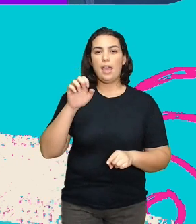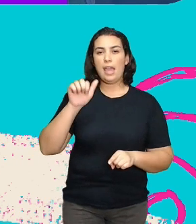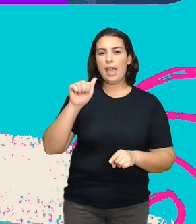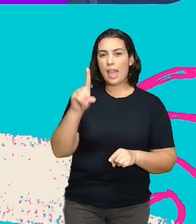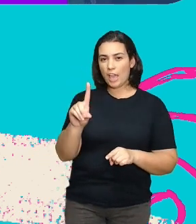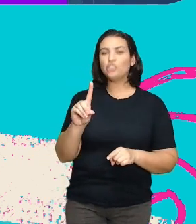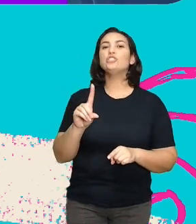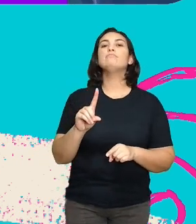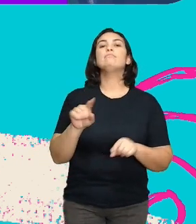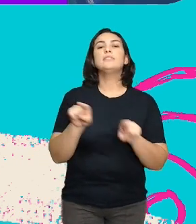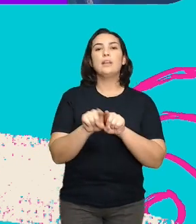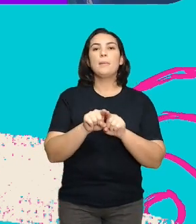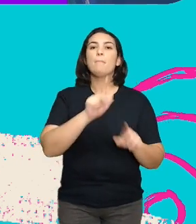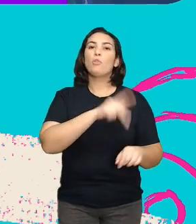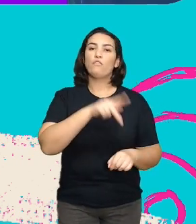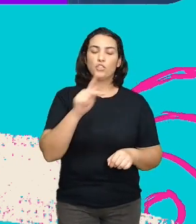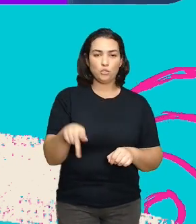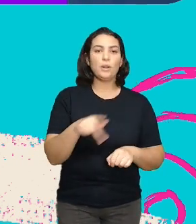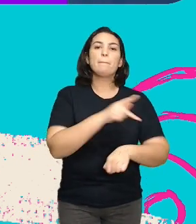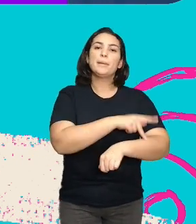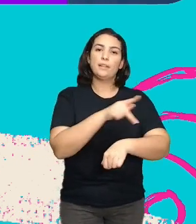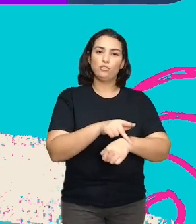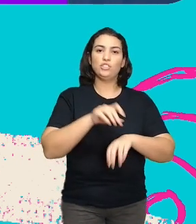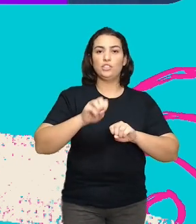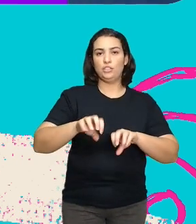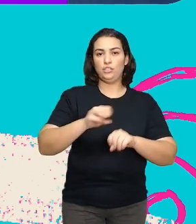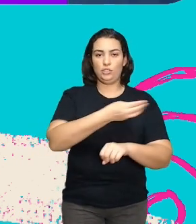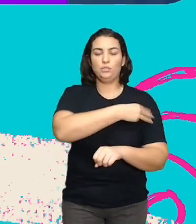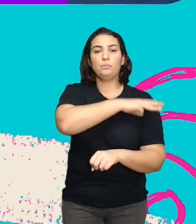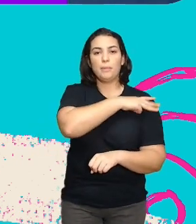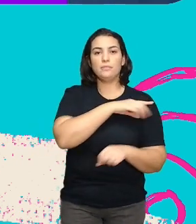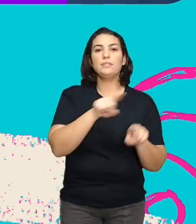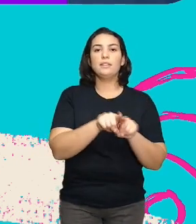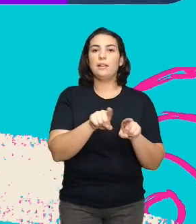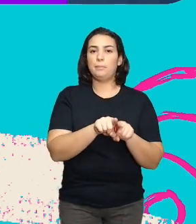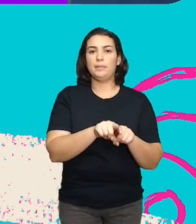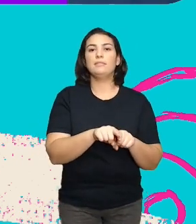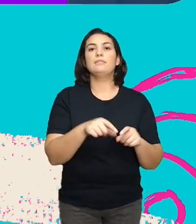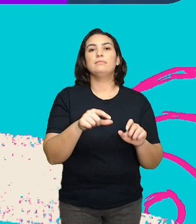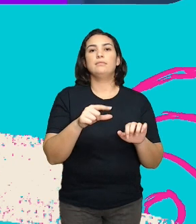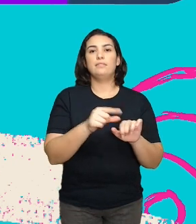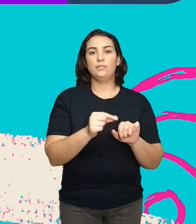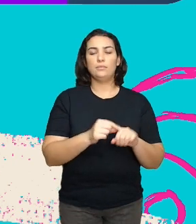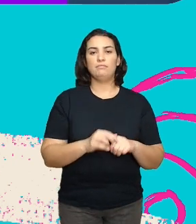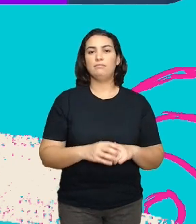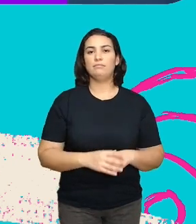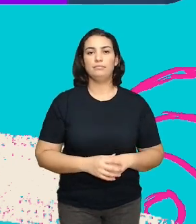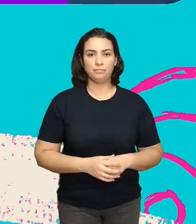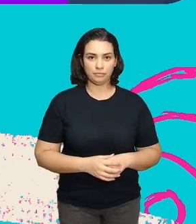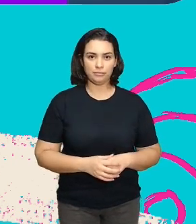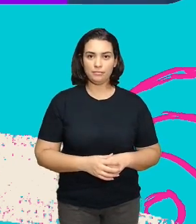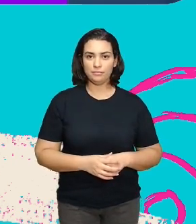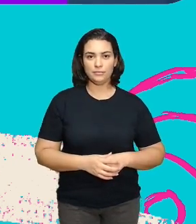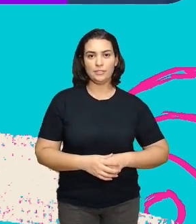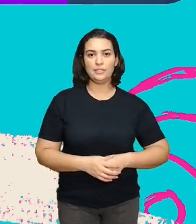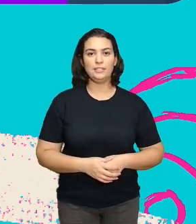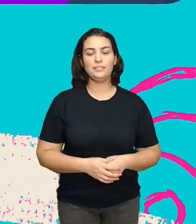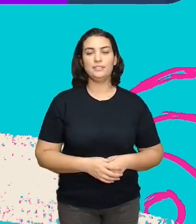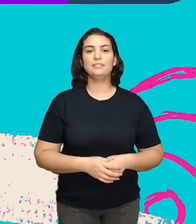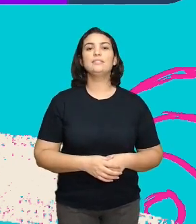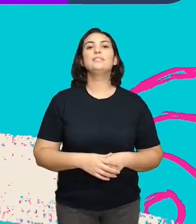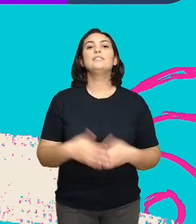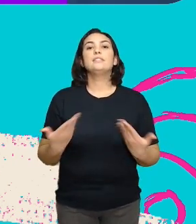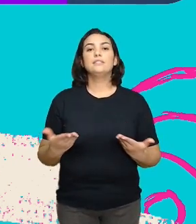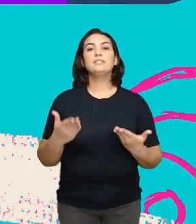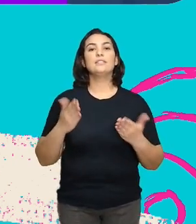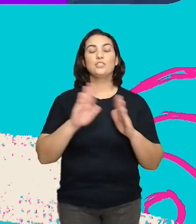empreendedorismo também no ensino médio e na graduação. E aí, pessoal, enquanto escola pública, eu gostaria que